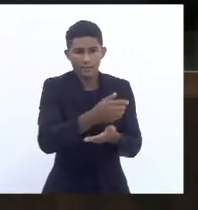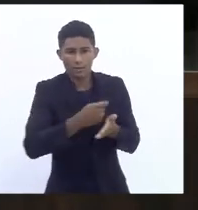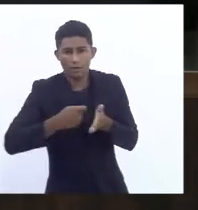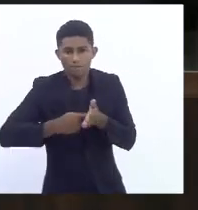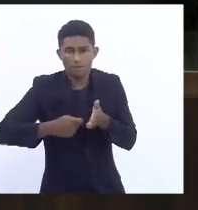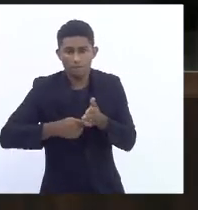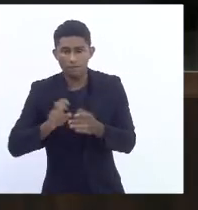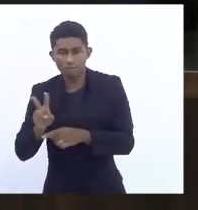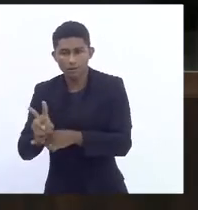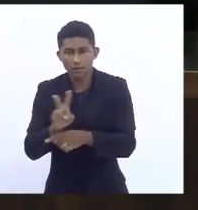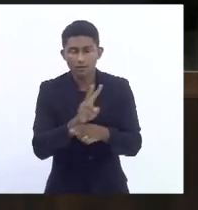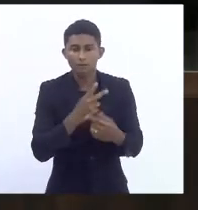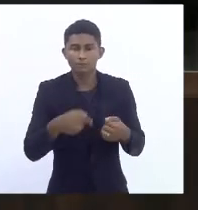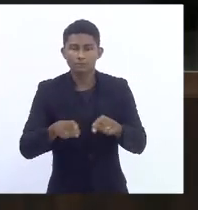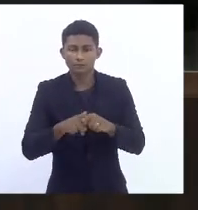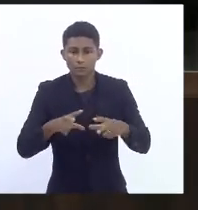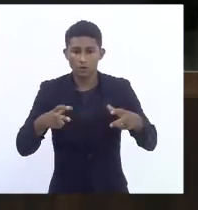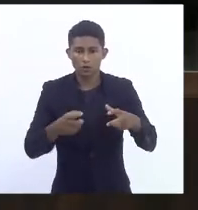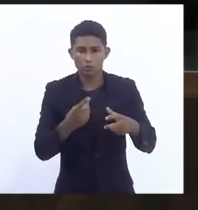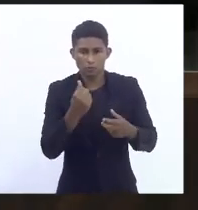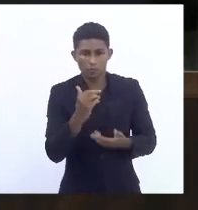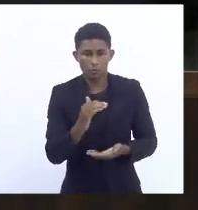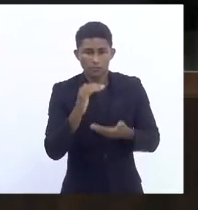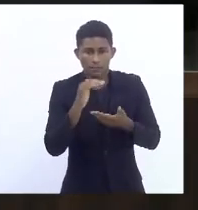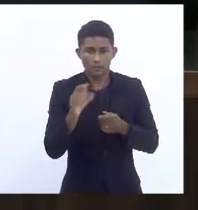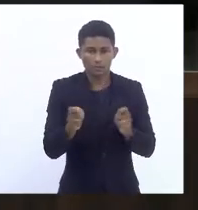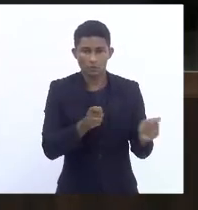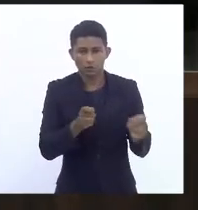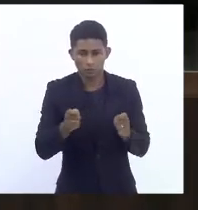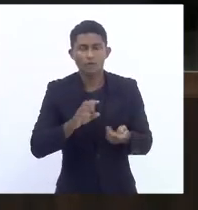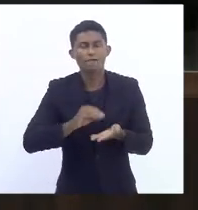Estaduais, e de Orçamento, Finanças, Situação Financeira e Controle.